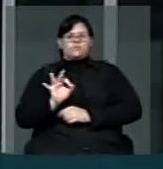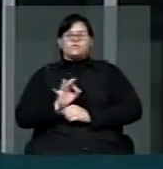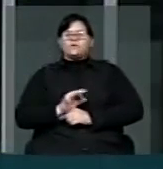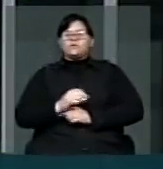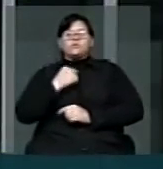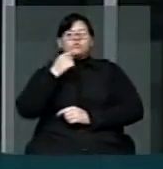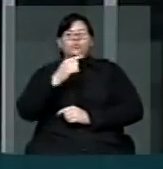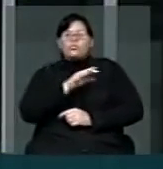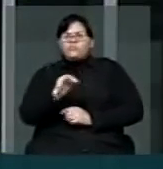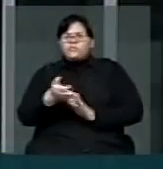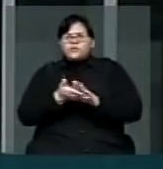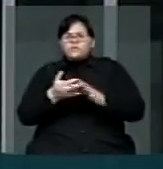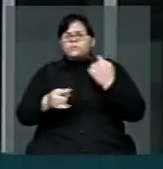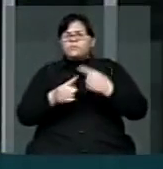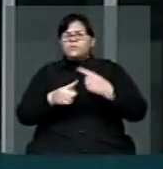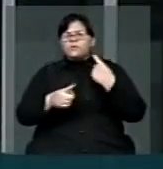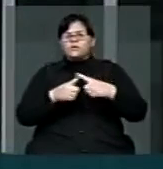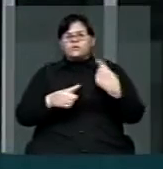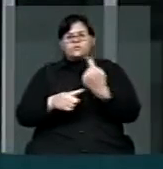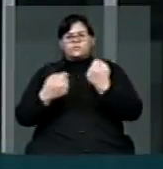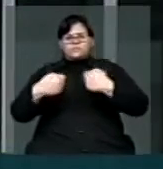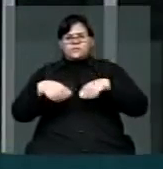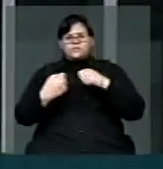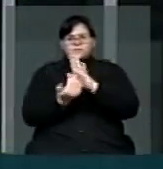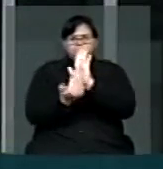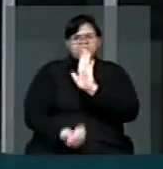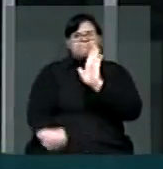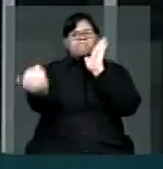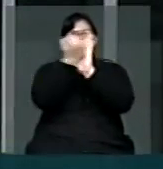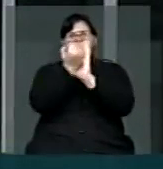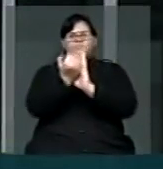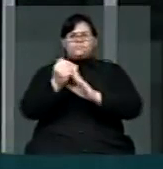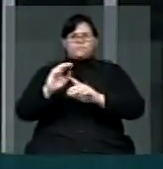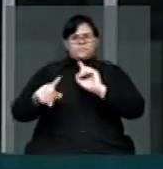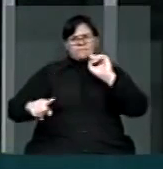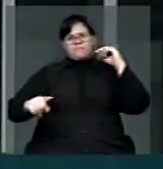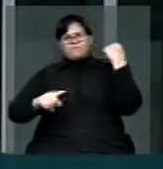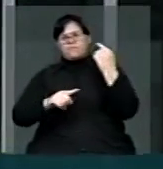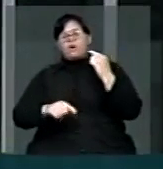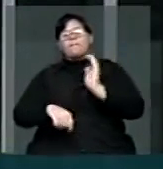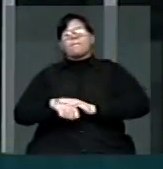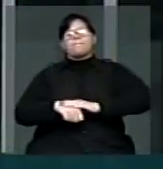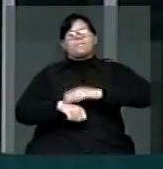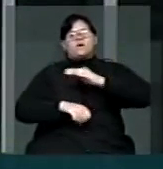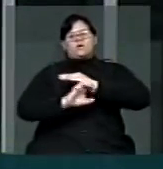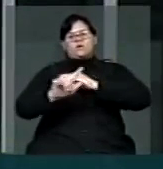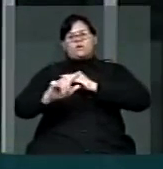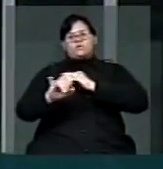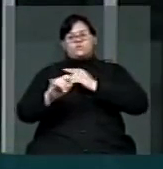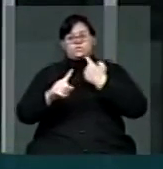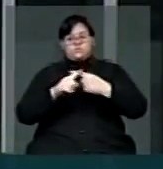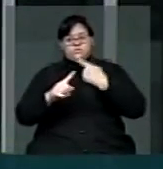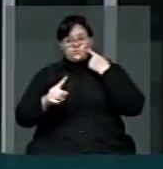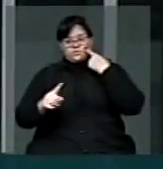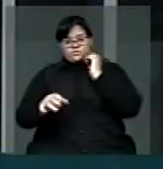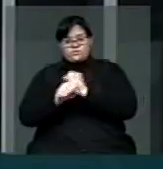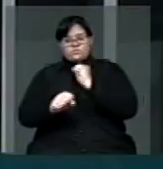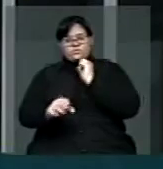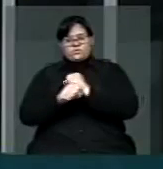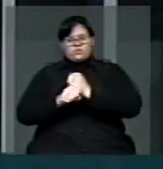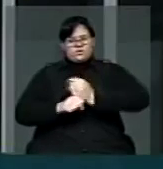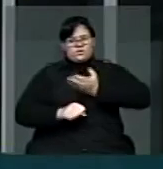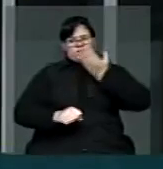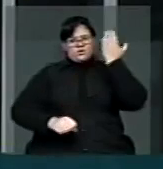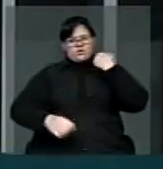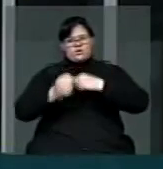há dúvida de que precisamos avançar muito mais. Só analisando, a grosso modo, nos últimos dados que apresentei na área de educação, é possível